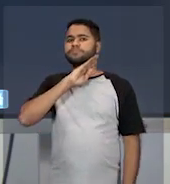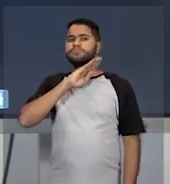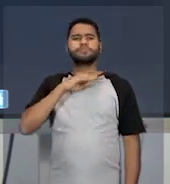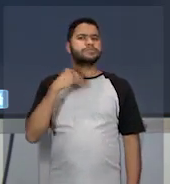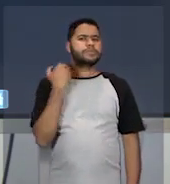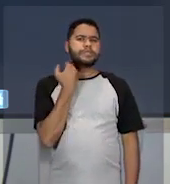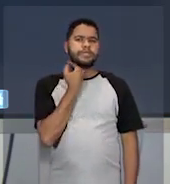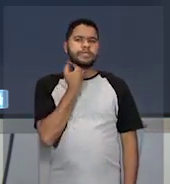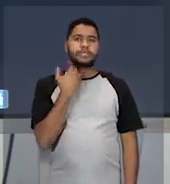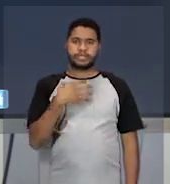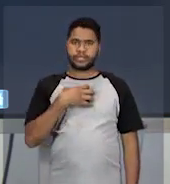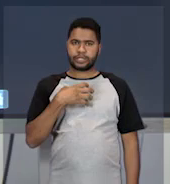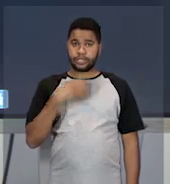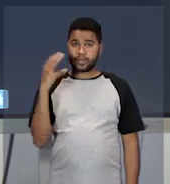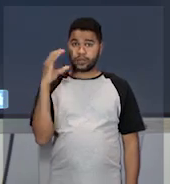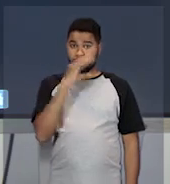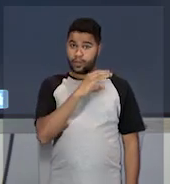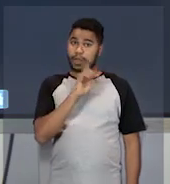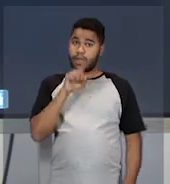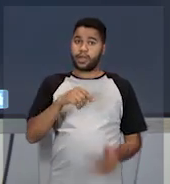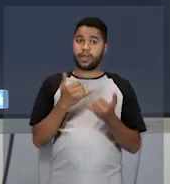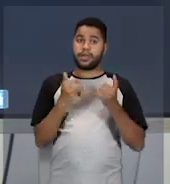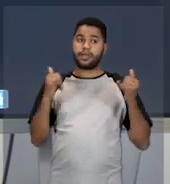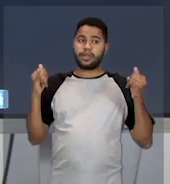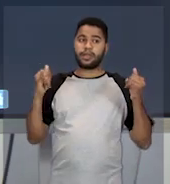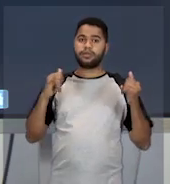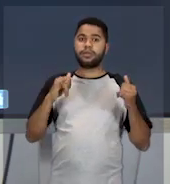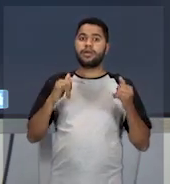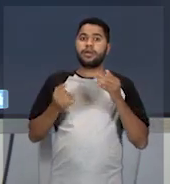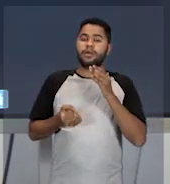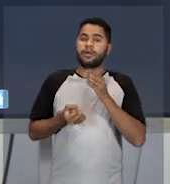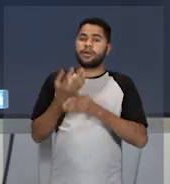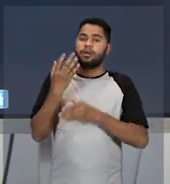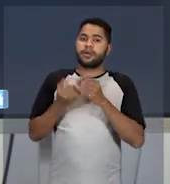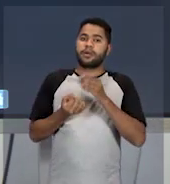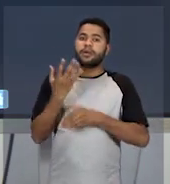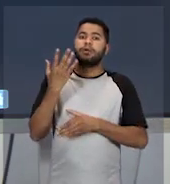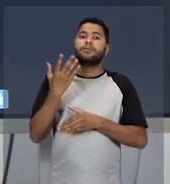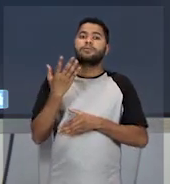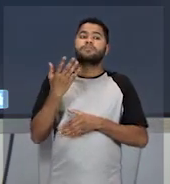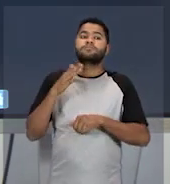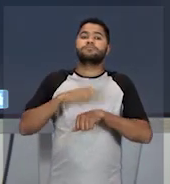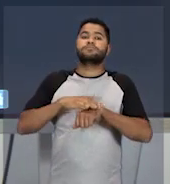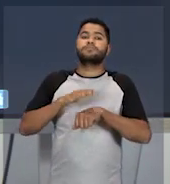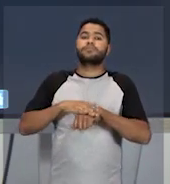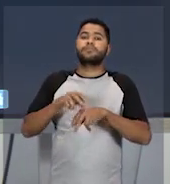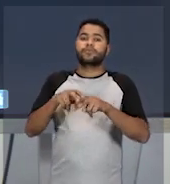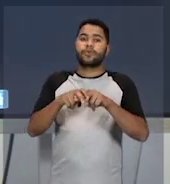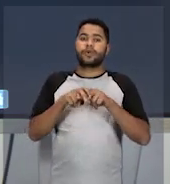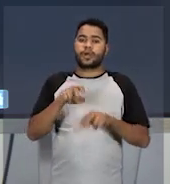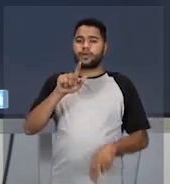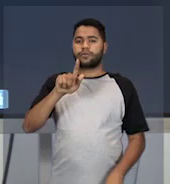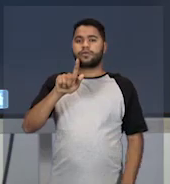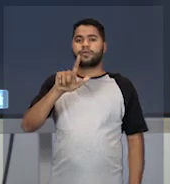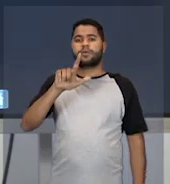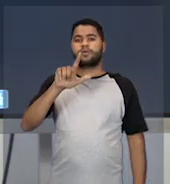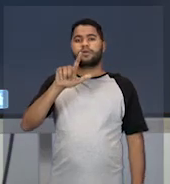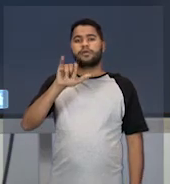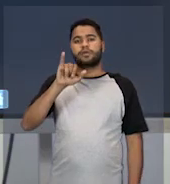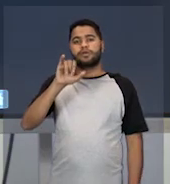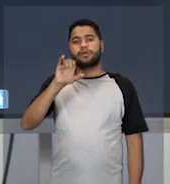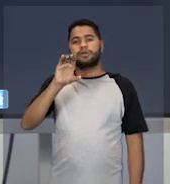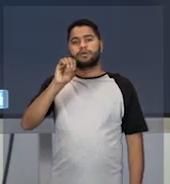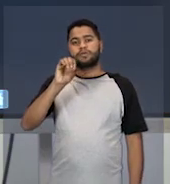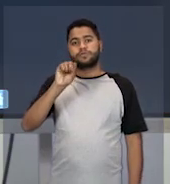calor? Isso aí é energia que foi produzida pela queima da glicose em presença de